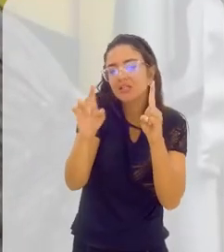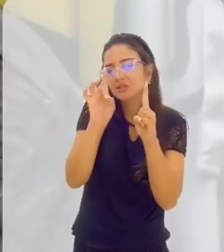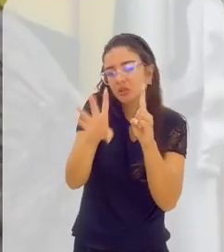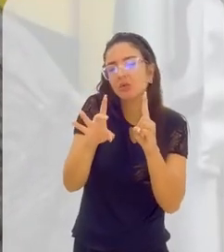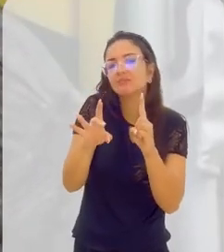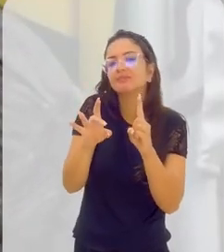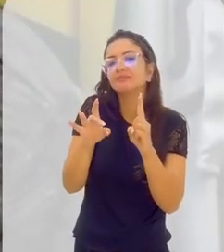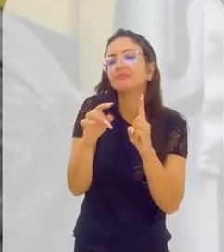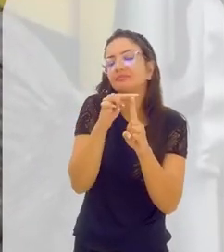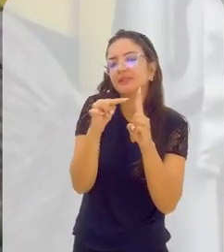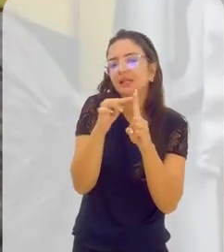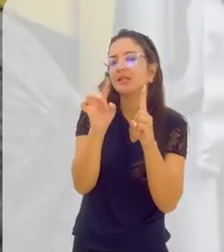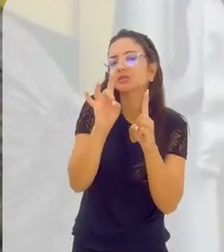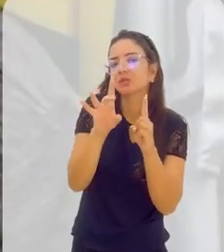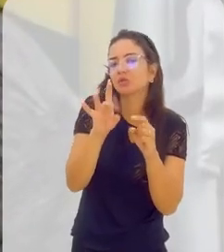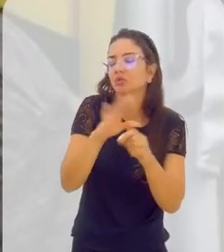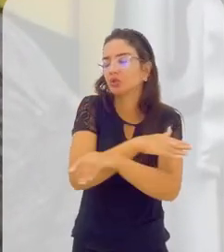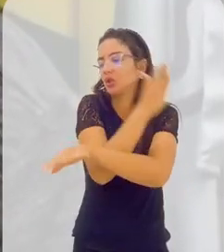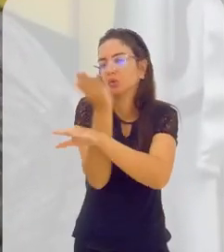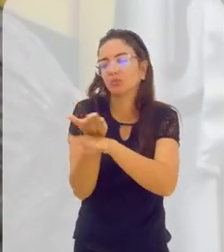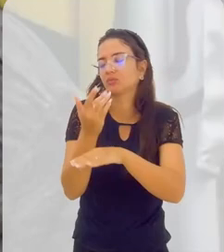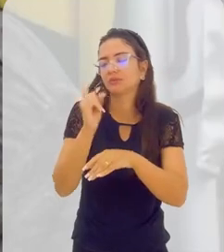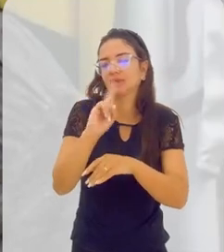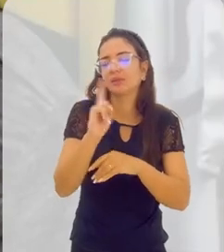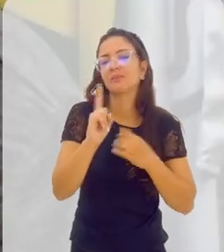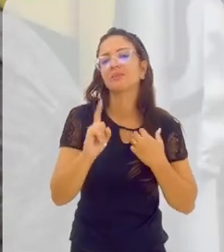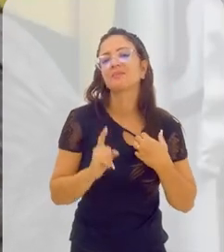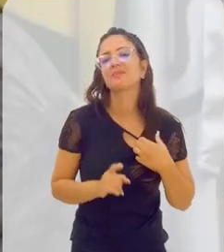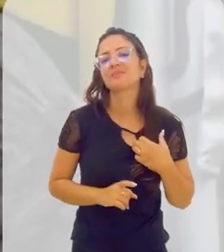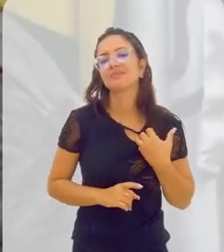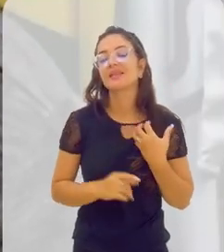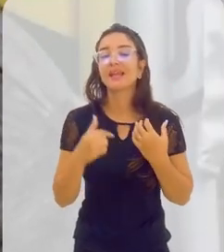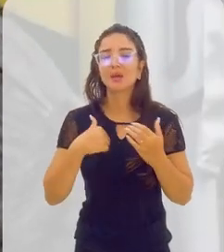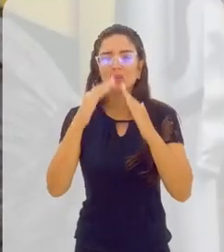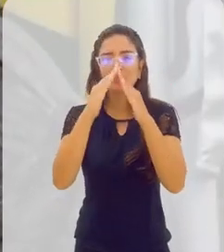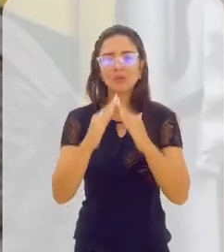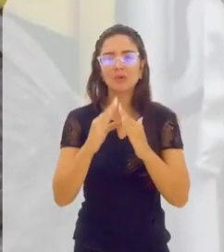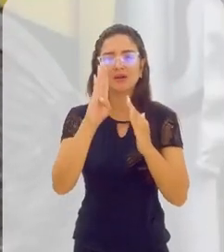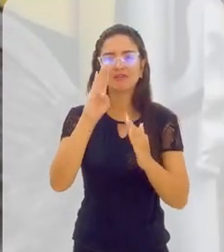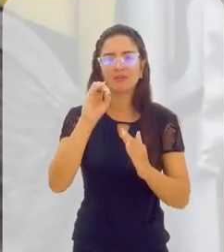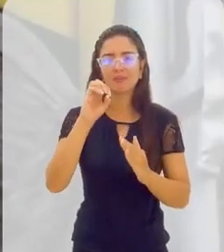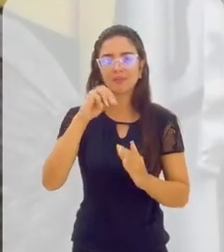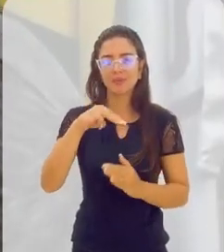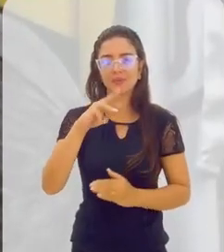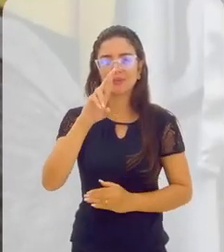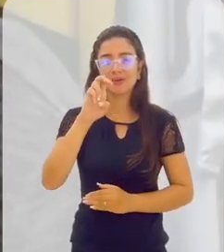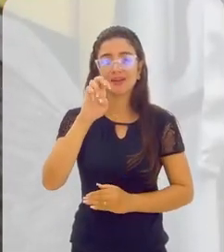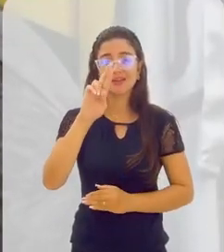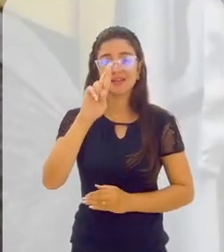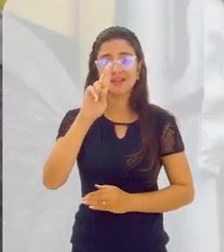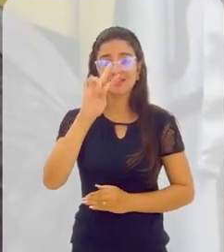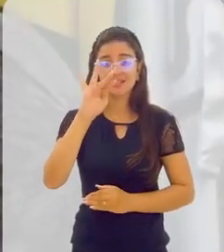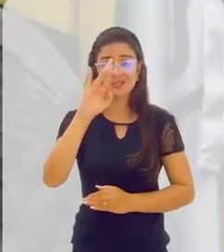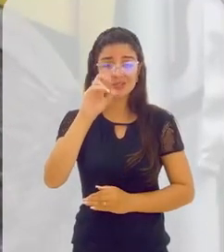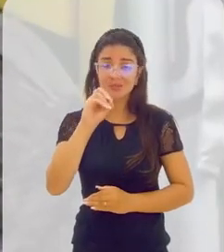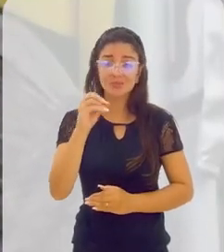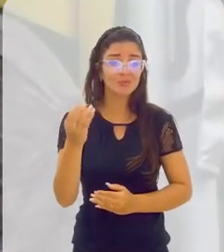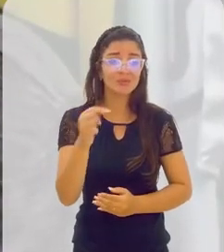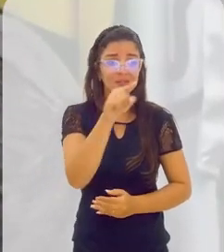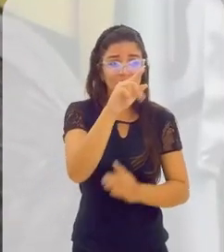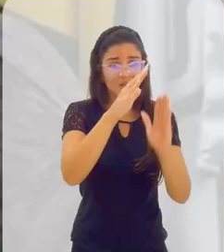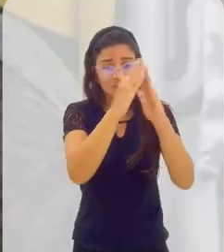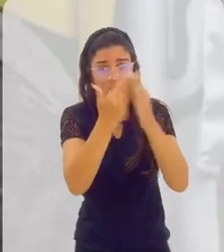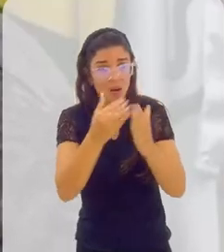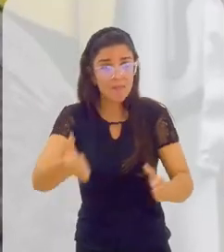aí eu fui para o Caetano de Campos porque eu morava no Bom Retiro porque todo mundo falaram se foi na melhor era a escola que o Bom Retiro